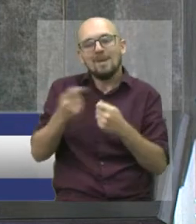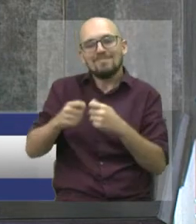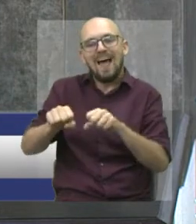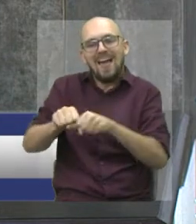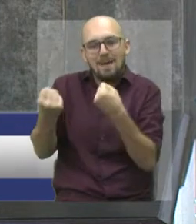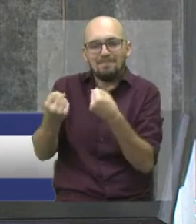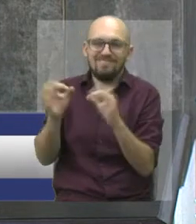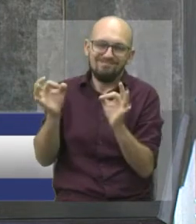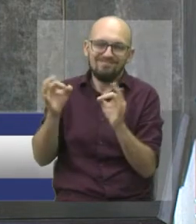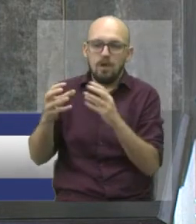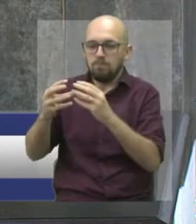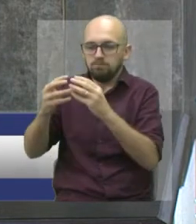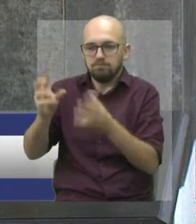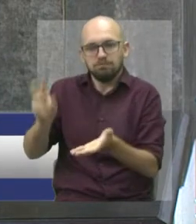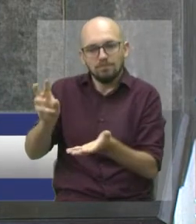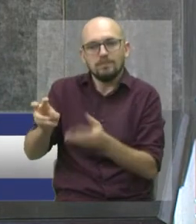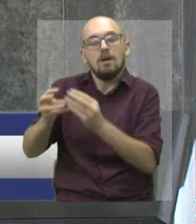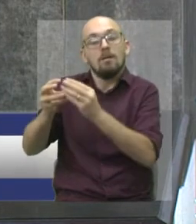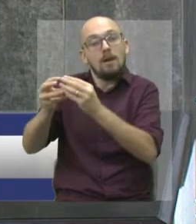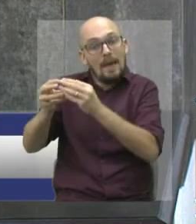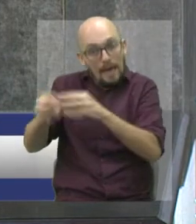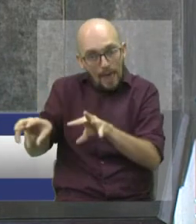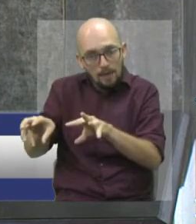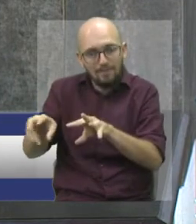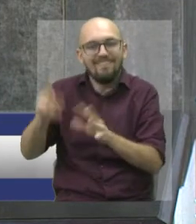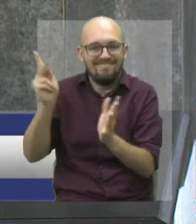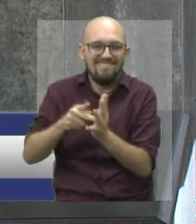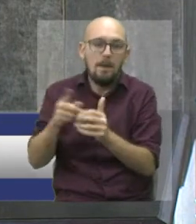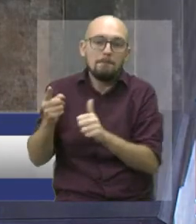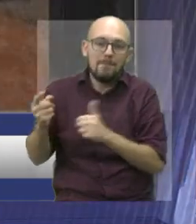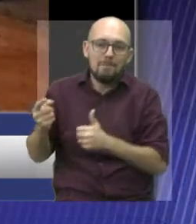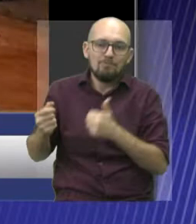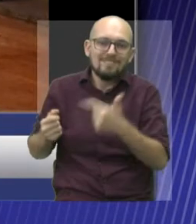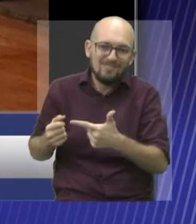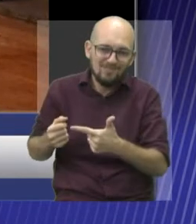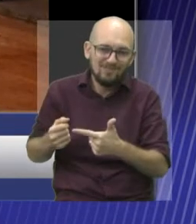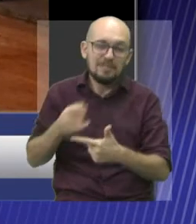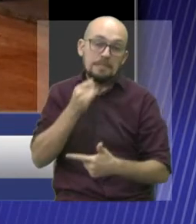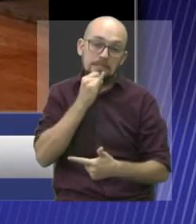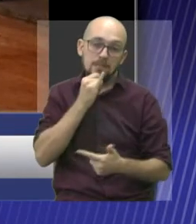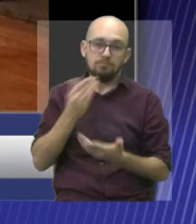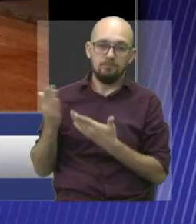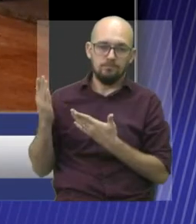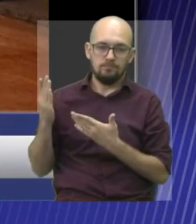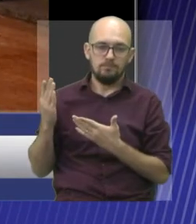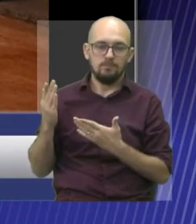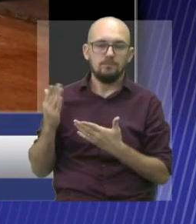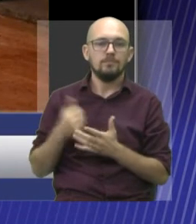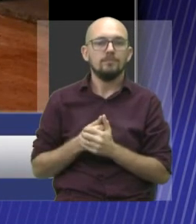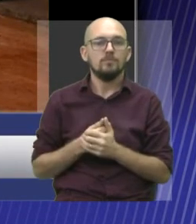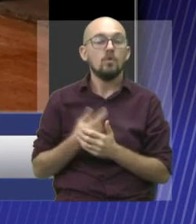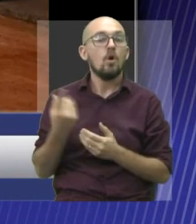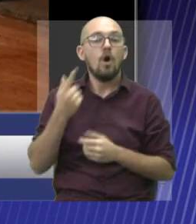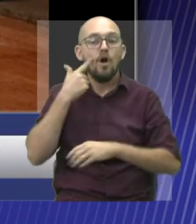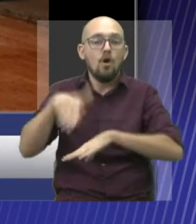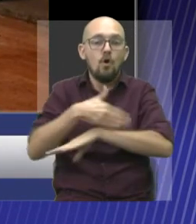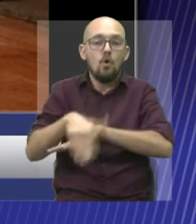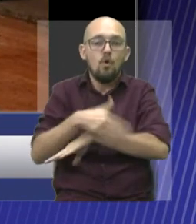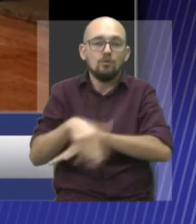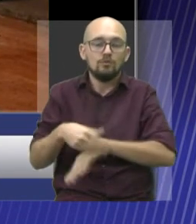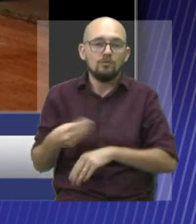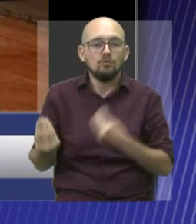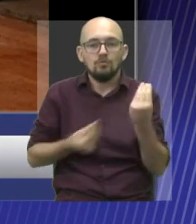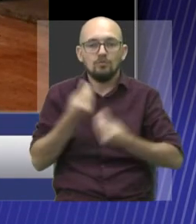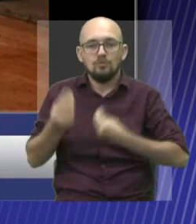técnica exibisse a pasta 291, por favor, para vocês verem ali o estado em que se encontram as